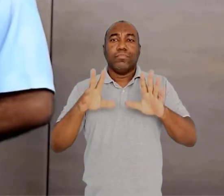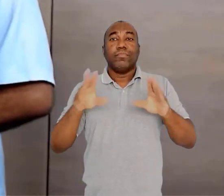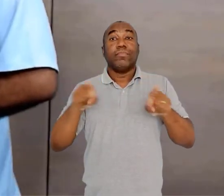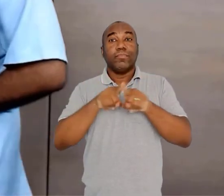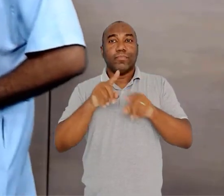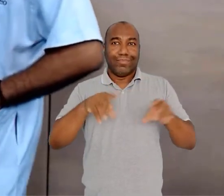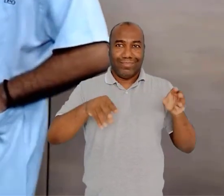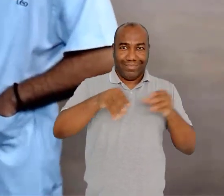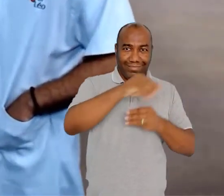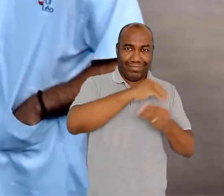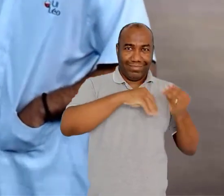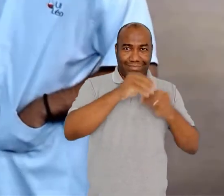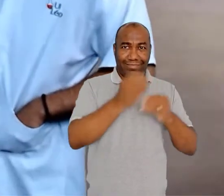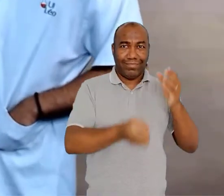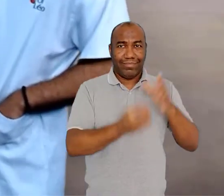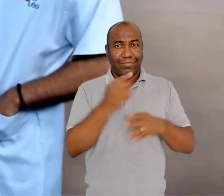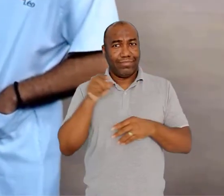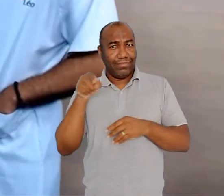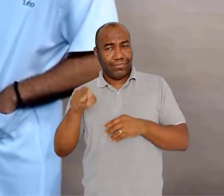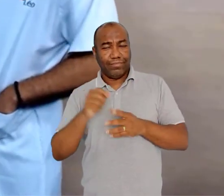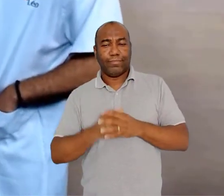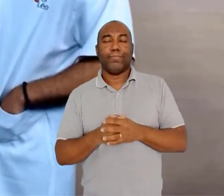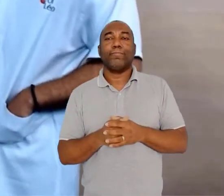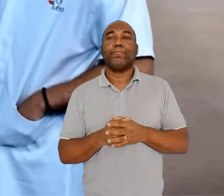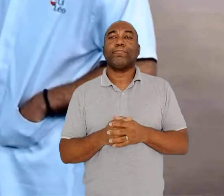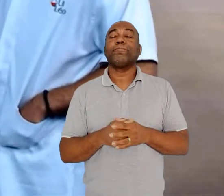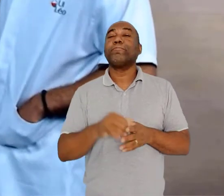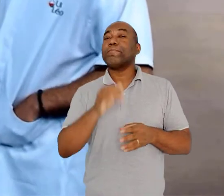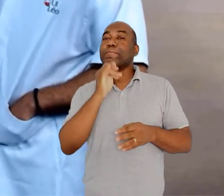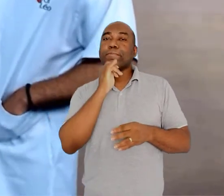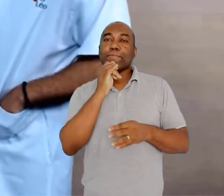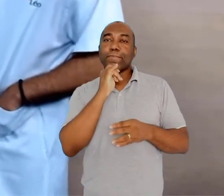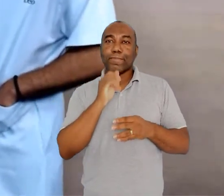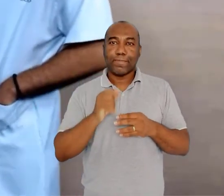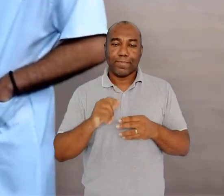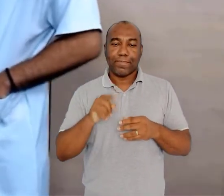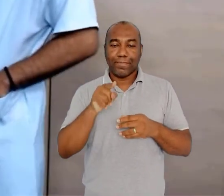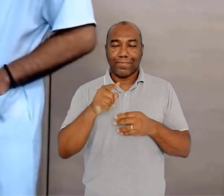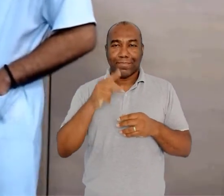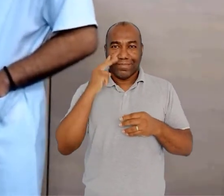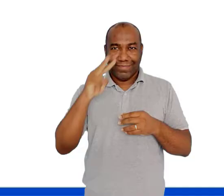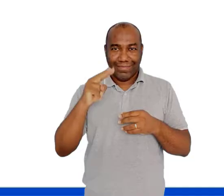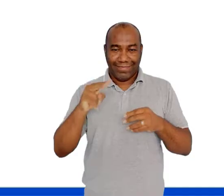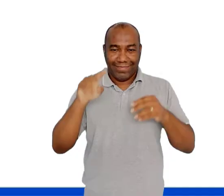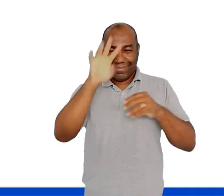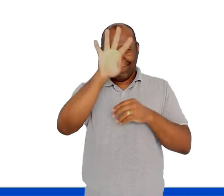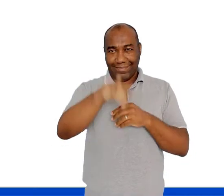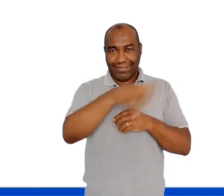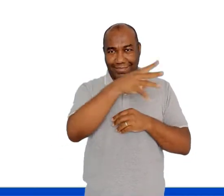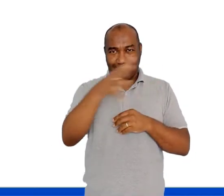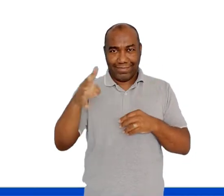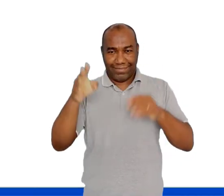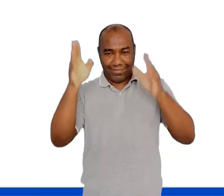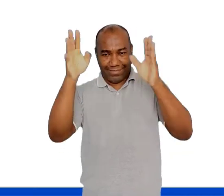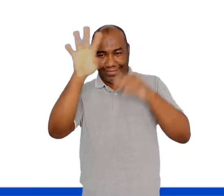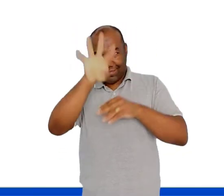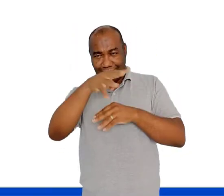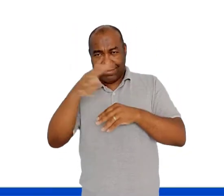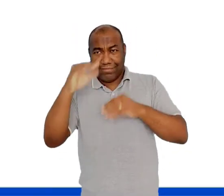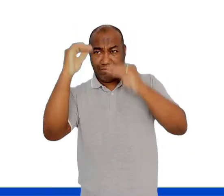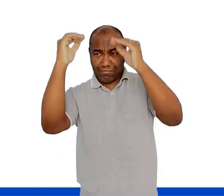que eu deixei bem aqui no cantinho. Ó. Essas espécies aqui têm os alótropos mais estáveis. Então, essas